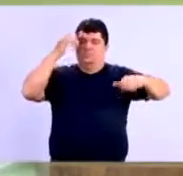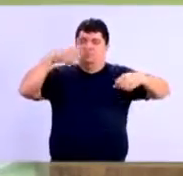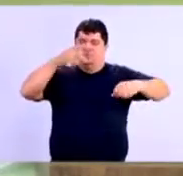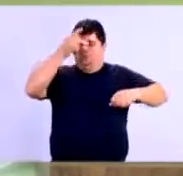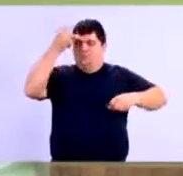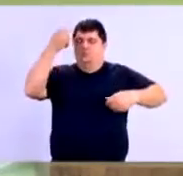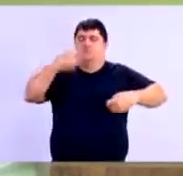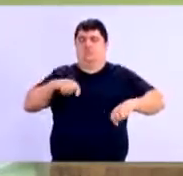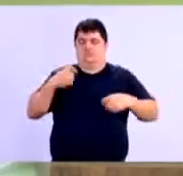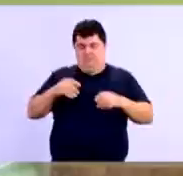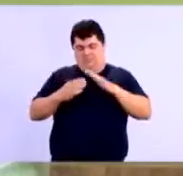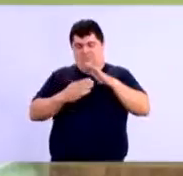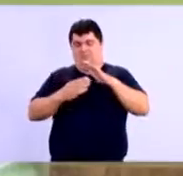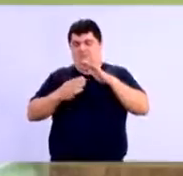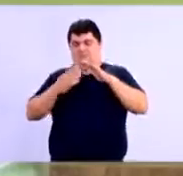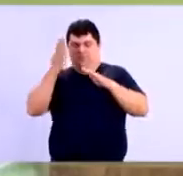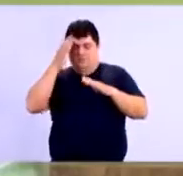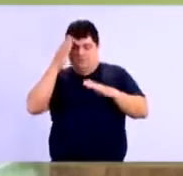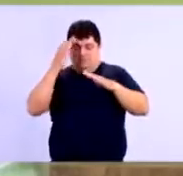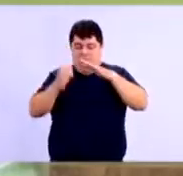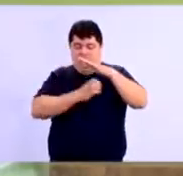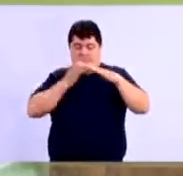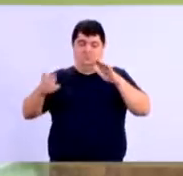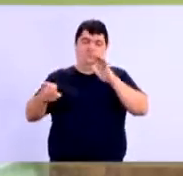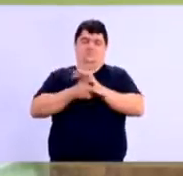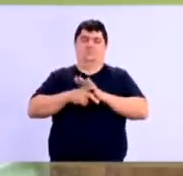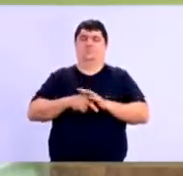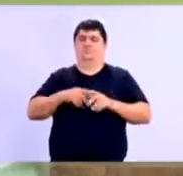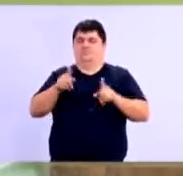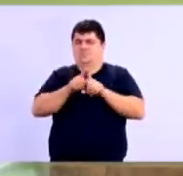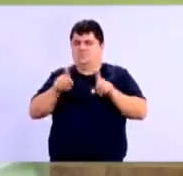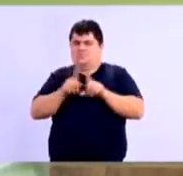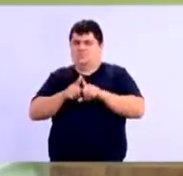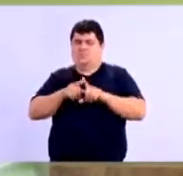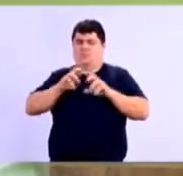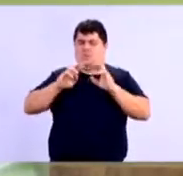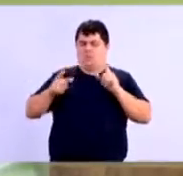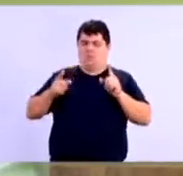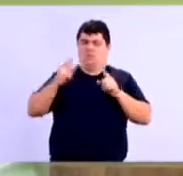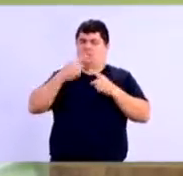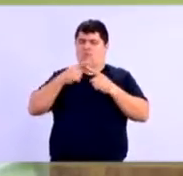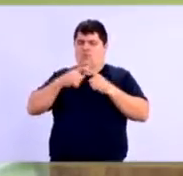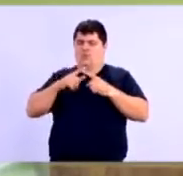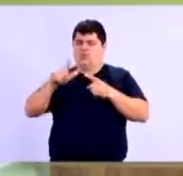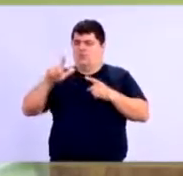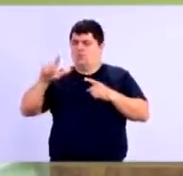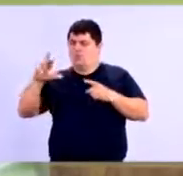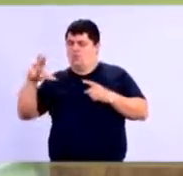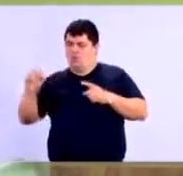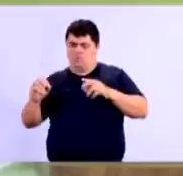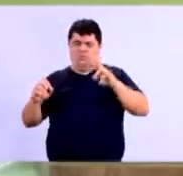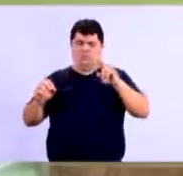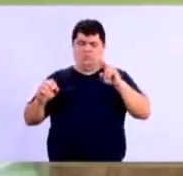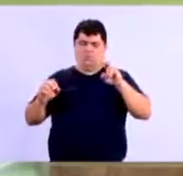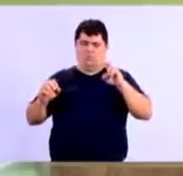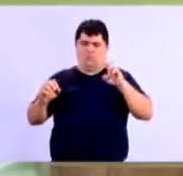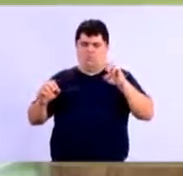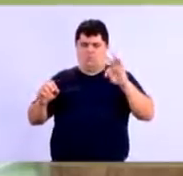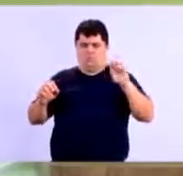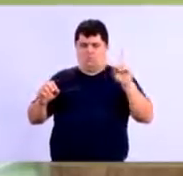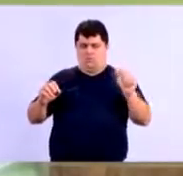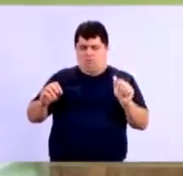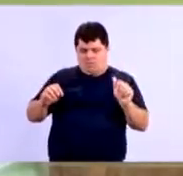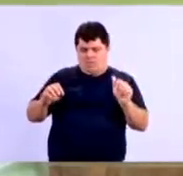sobre lucratividade e rentabilidade e principalmente a diferença entre os dois. Porque aí, você compreendendo esses dois